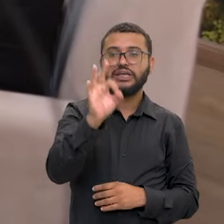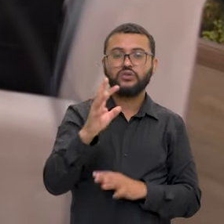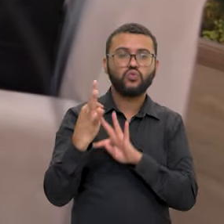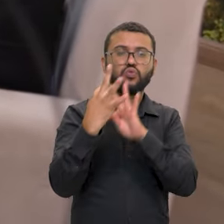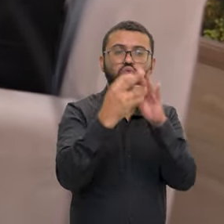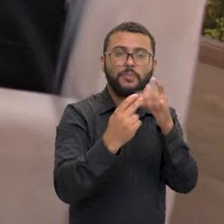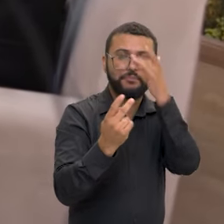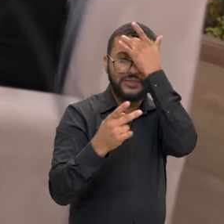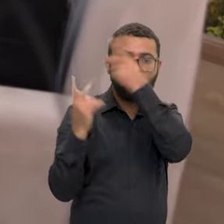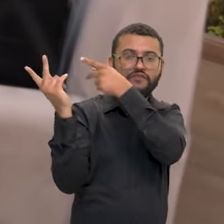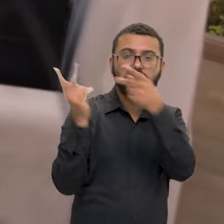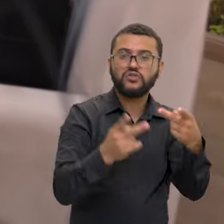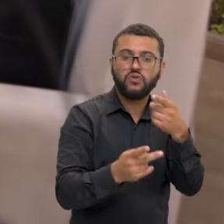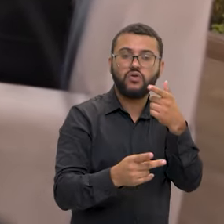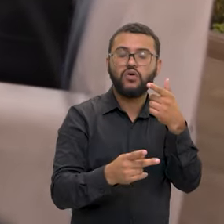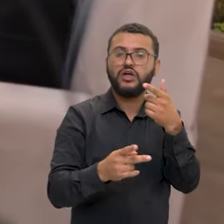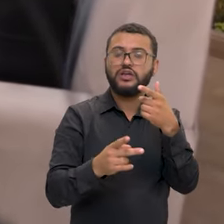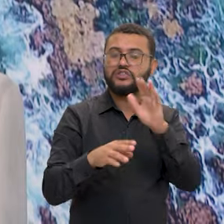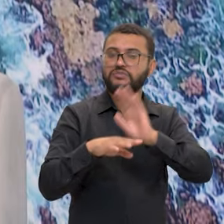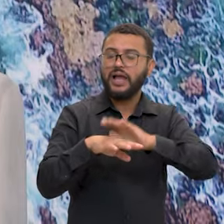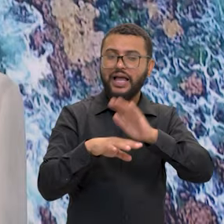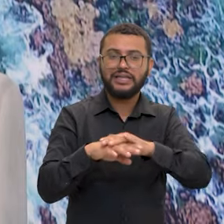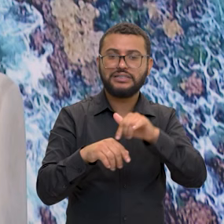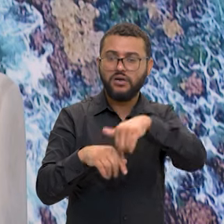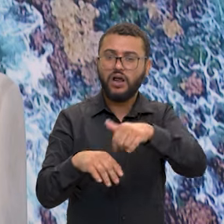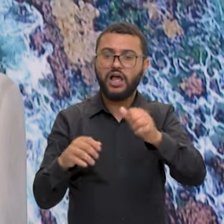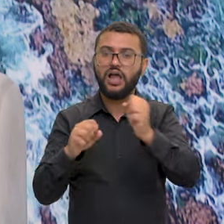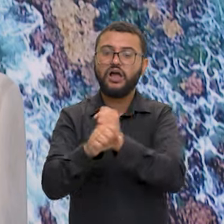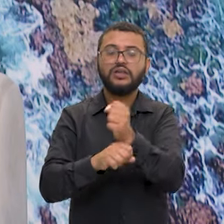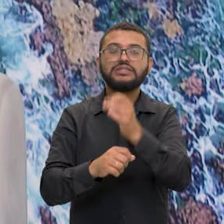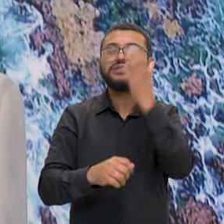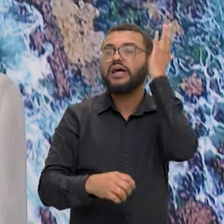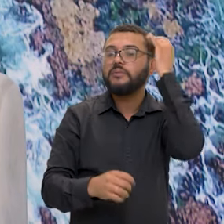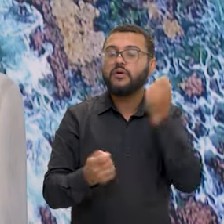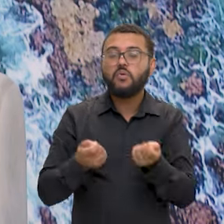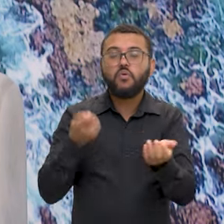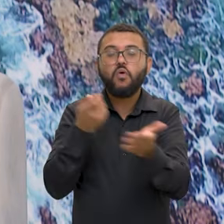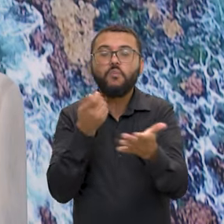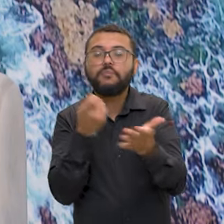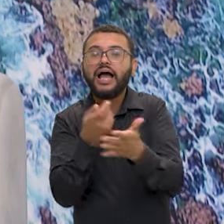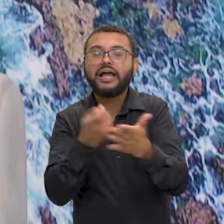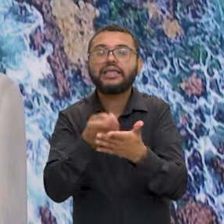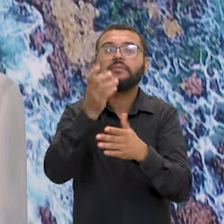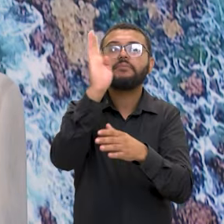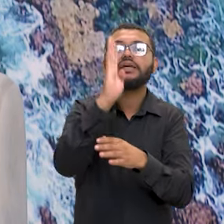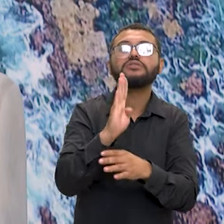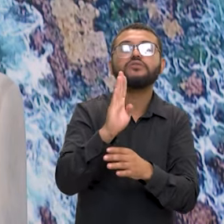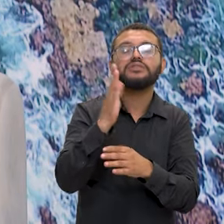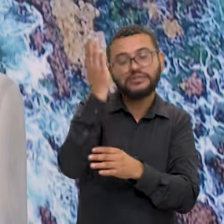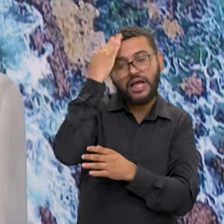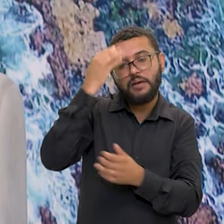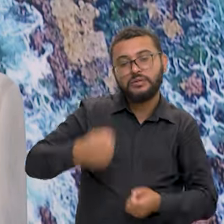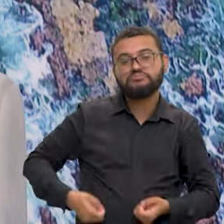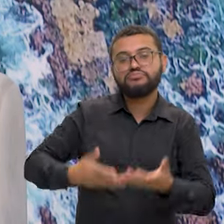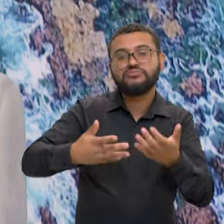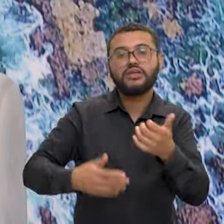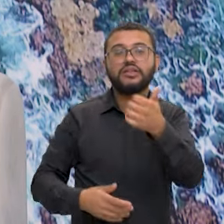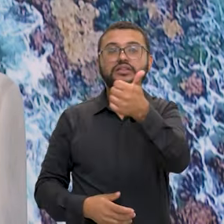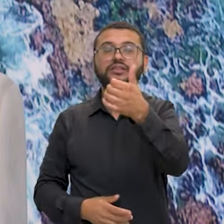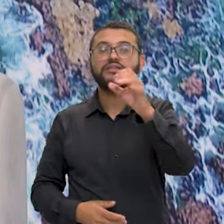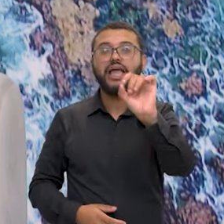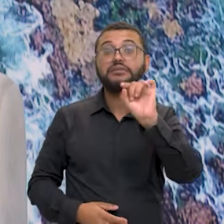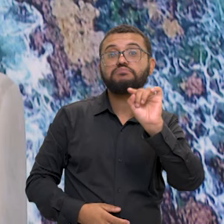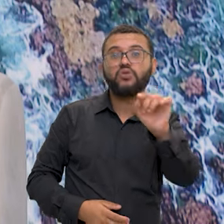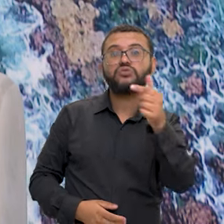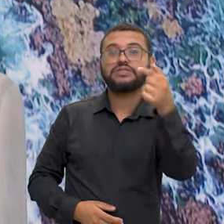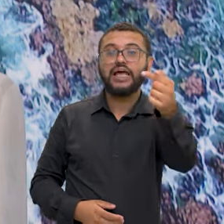Eles gastaram, esses turistas aqui no Brasil, 10,7 bilhões de reais. A gente está com números que,